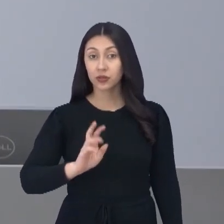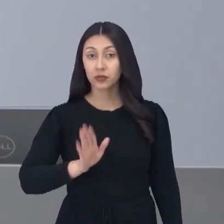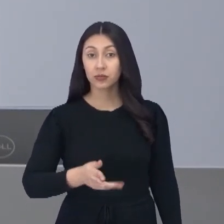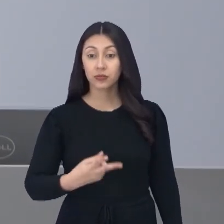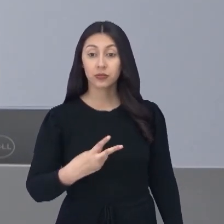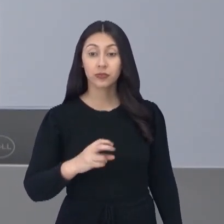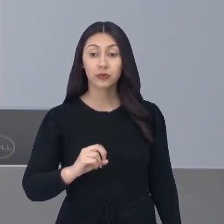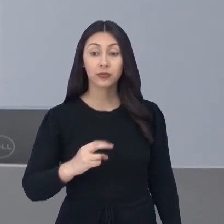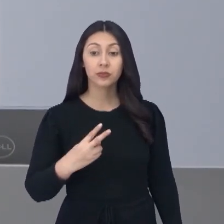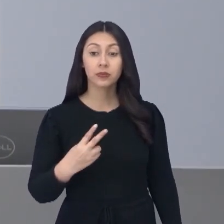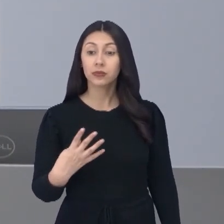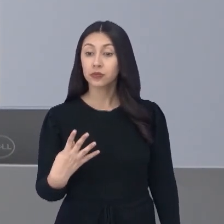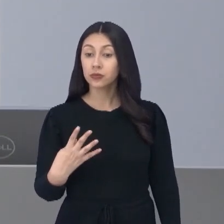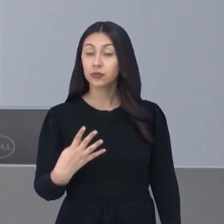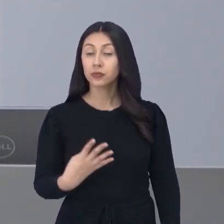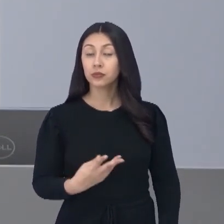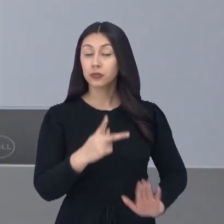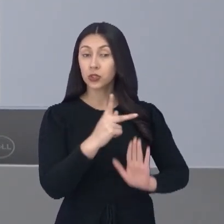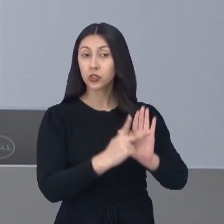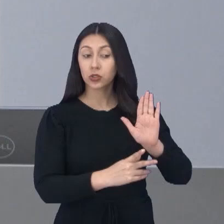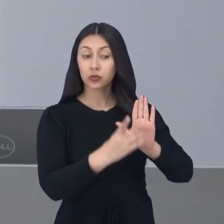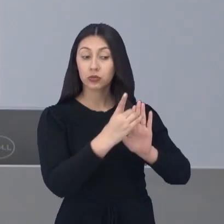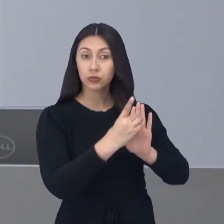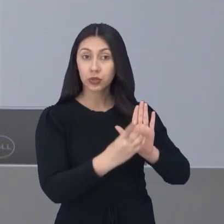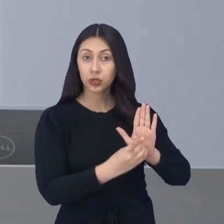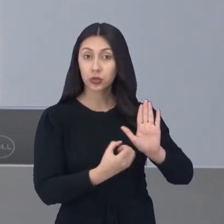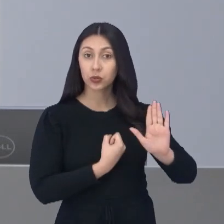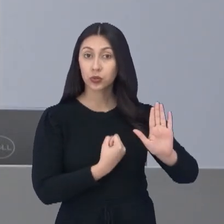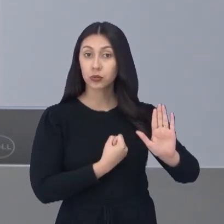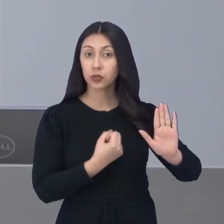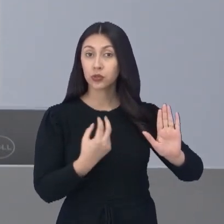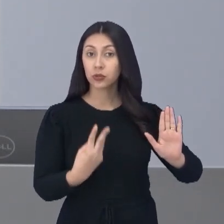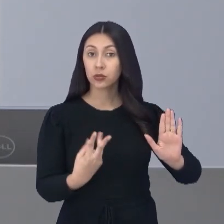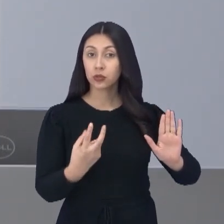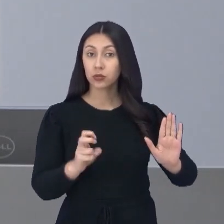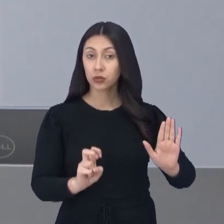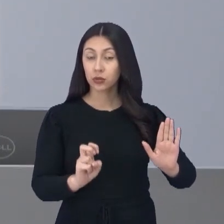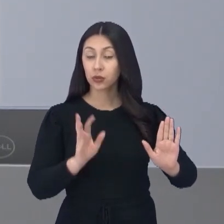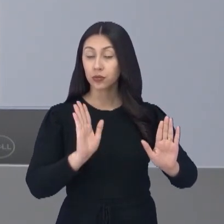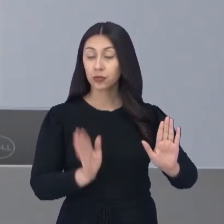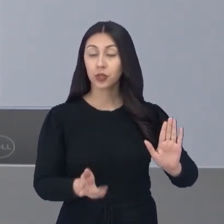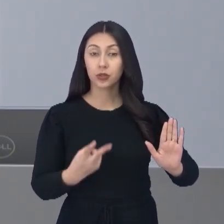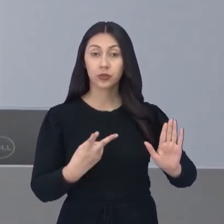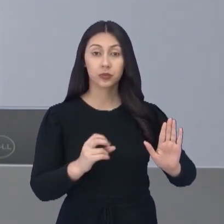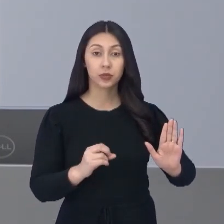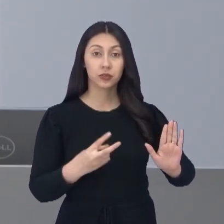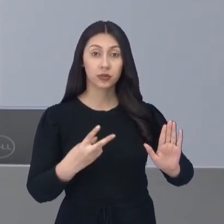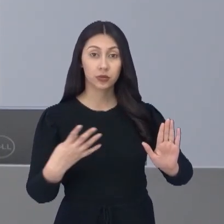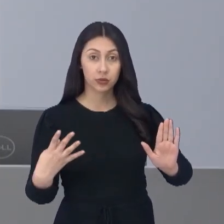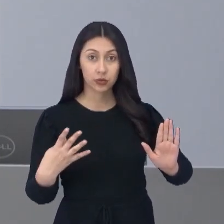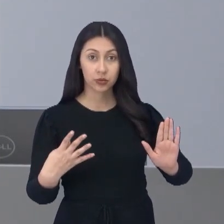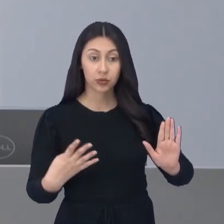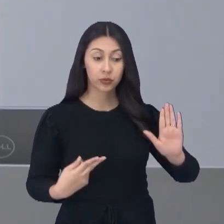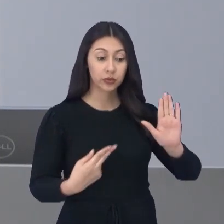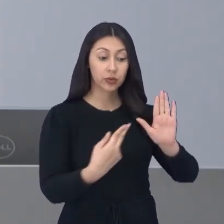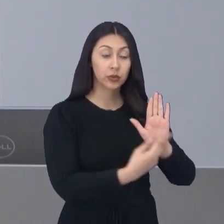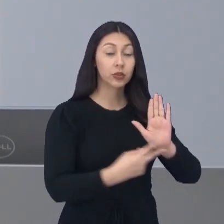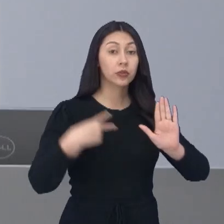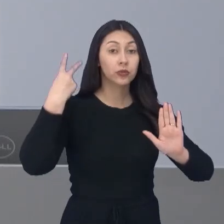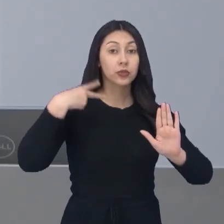9095/2024, projeto decreto legislativo número 35/2024, autoria do vereador Rogério da